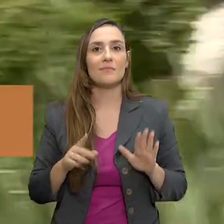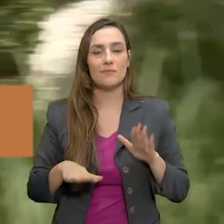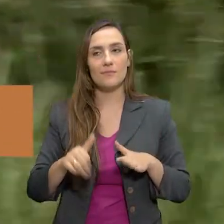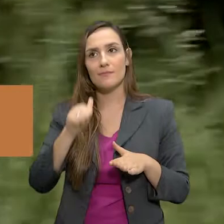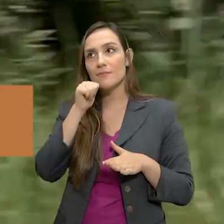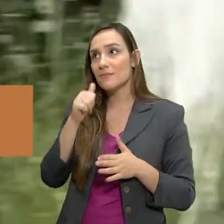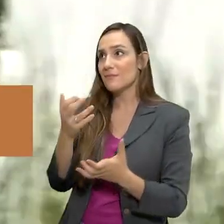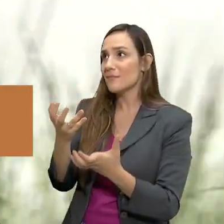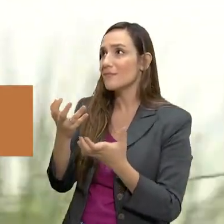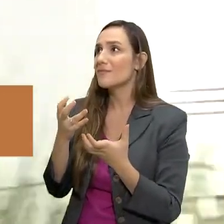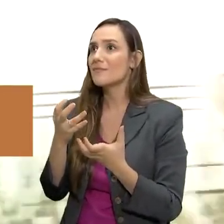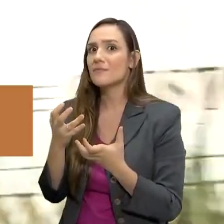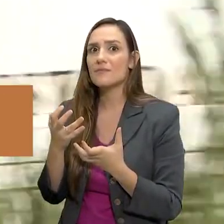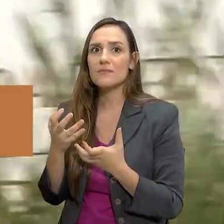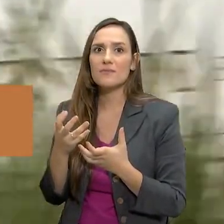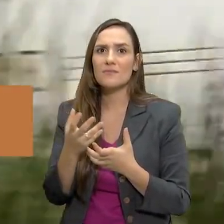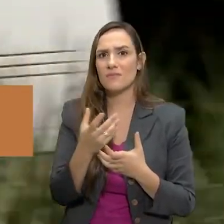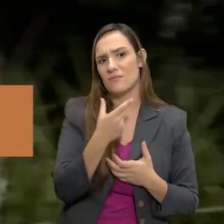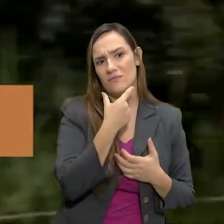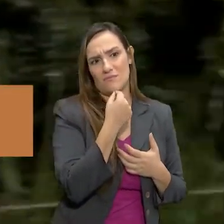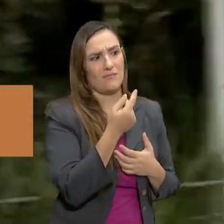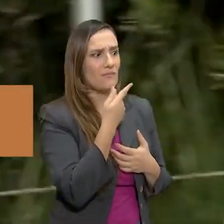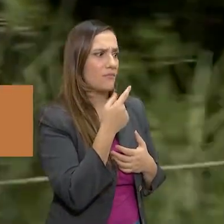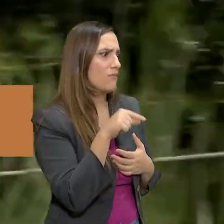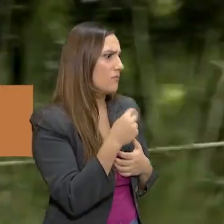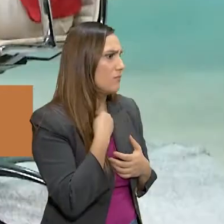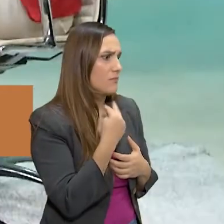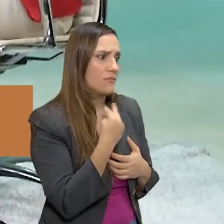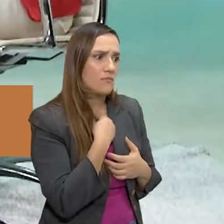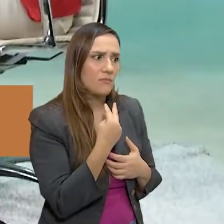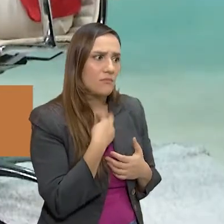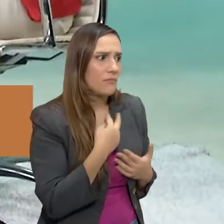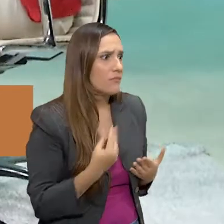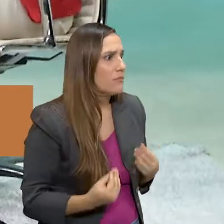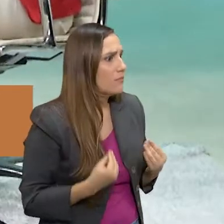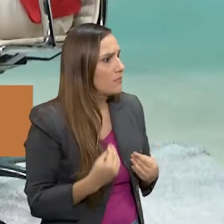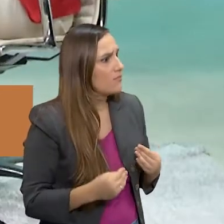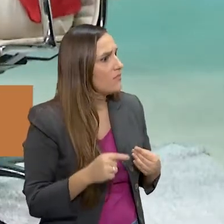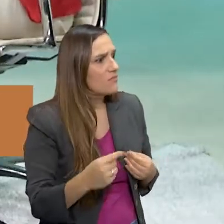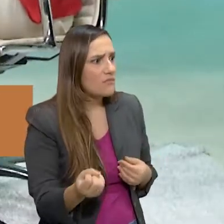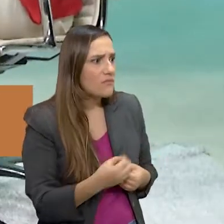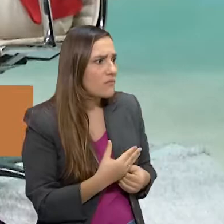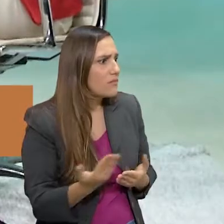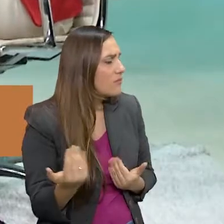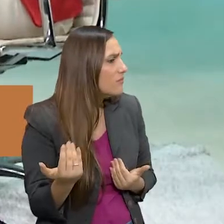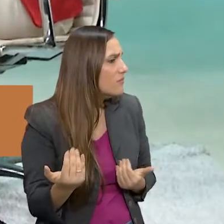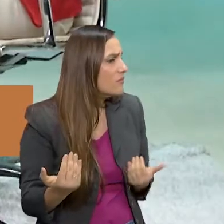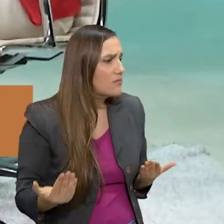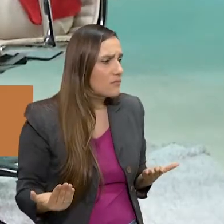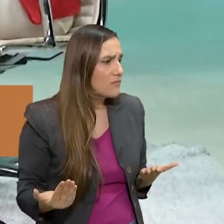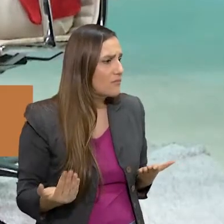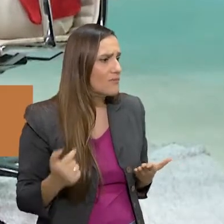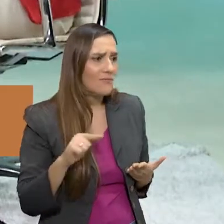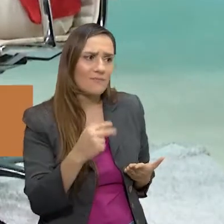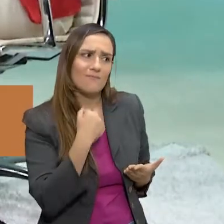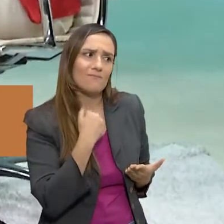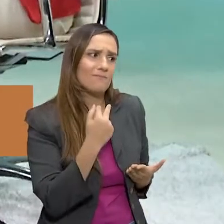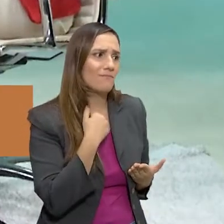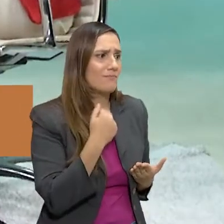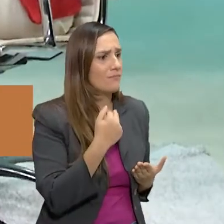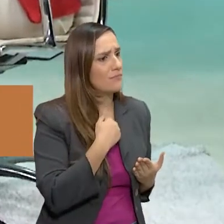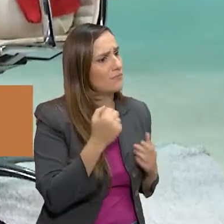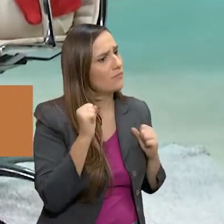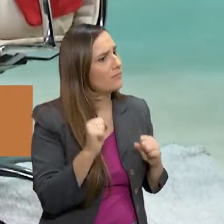então, às vezes, elas são desestimuladas a uma laqueadura, por exemplo, sob o argumento de que, olha, não, você é muito nova, ou, não,